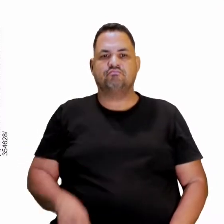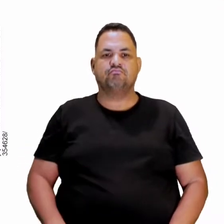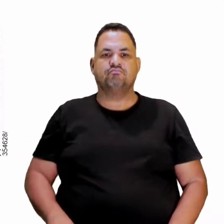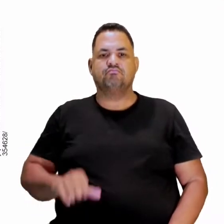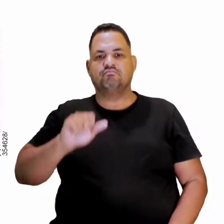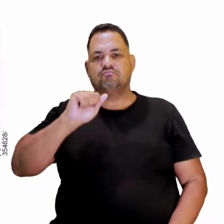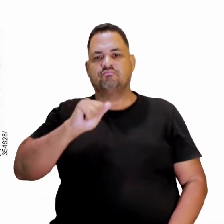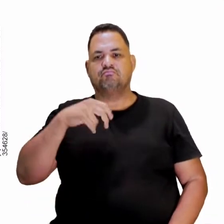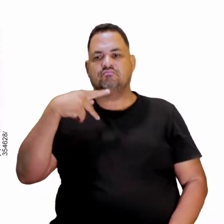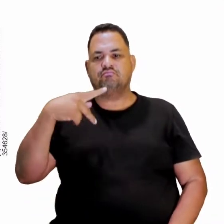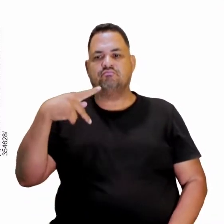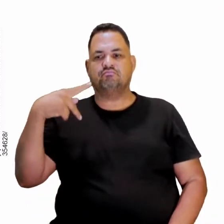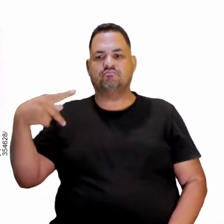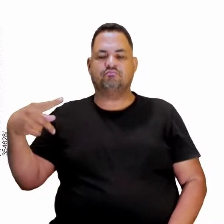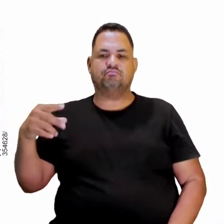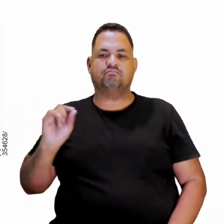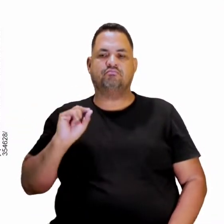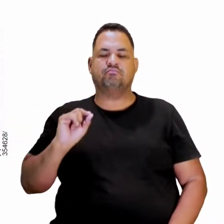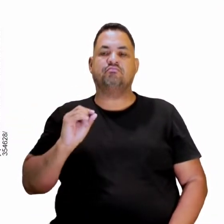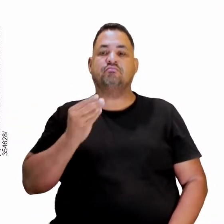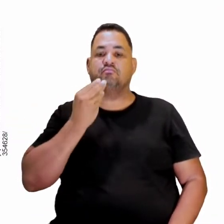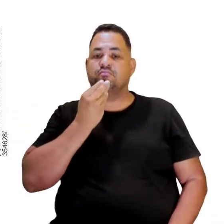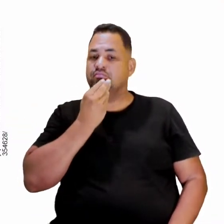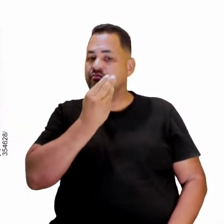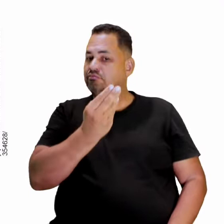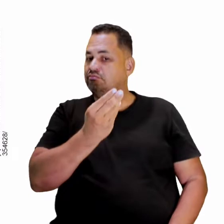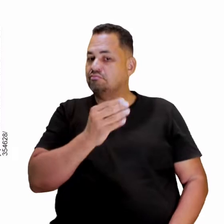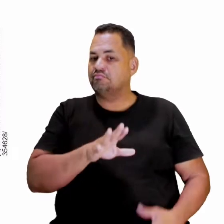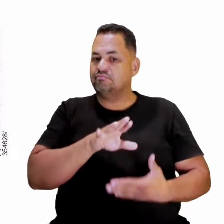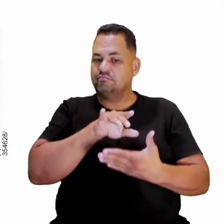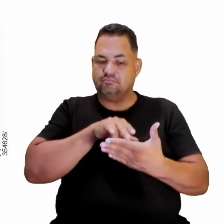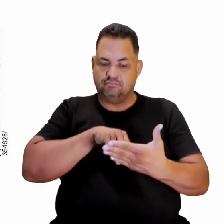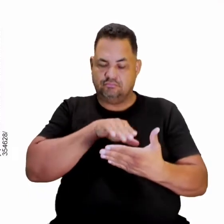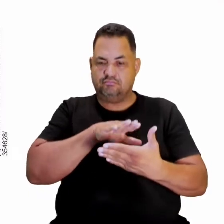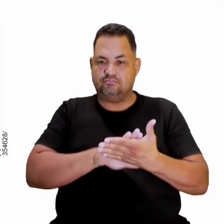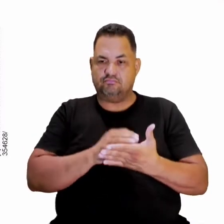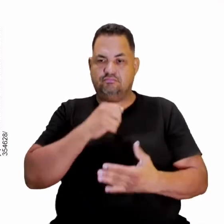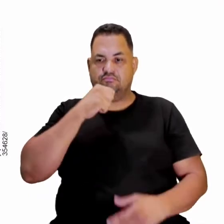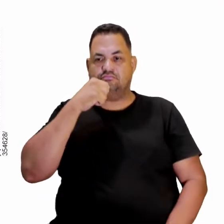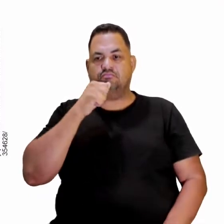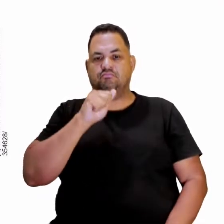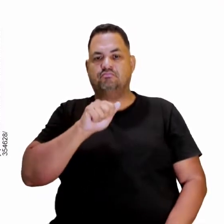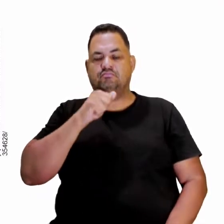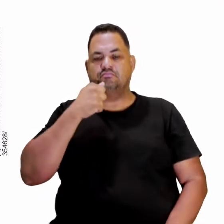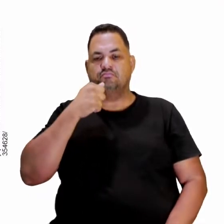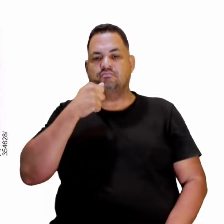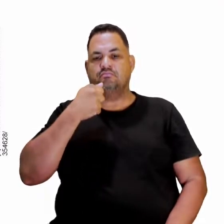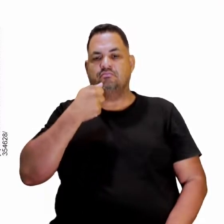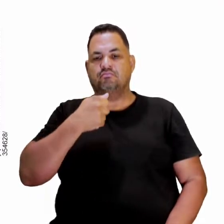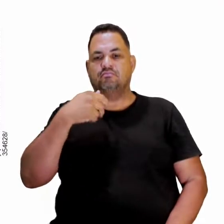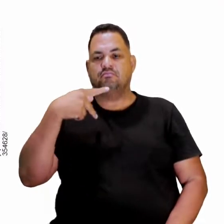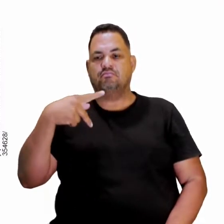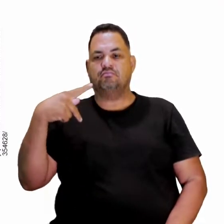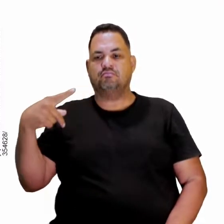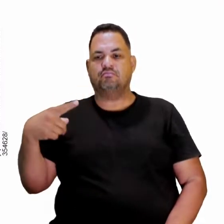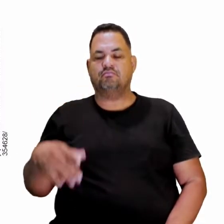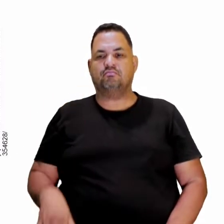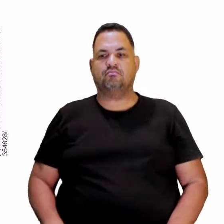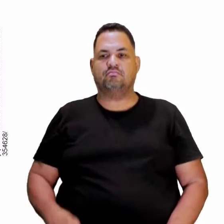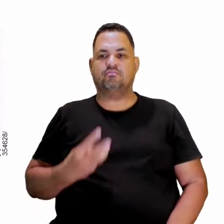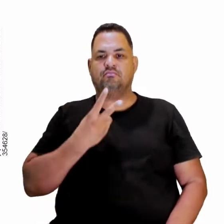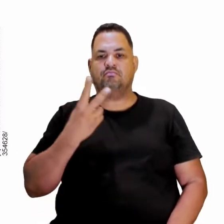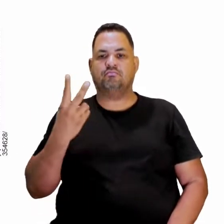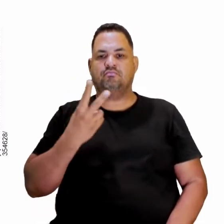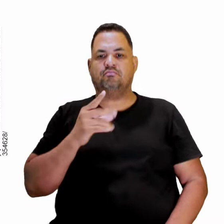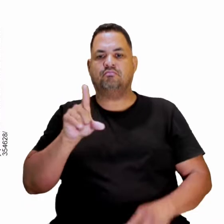app e o que você poderia ter pedido, né? O que você pediu o quê? Aí temos aí as duas